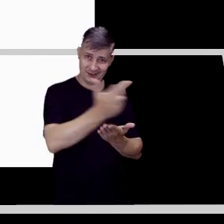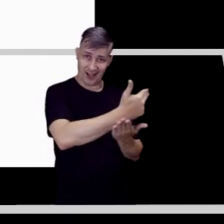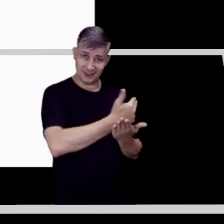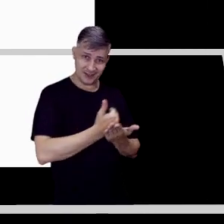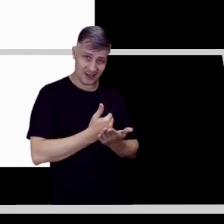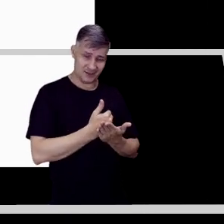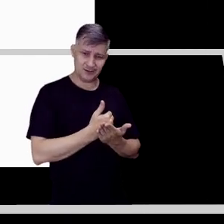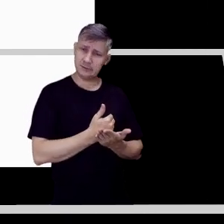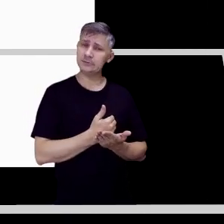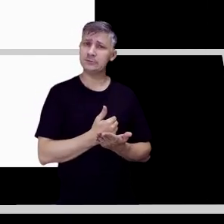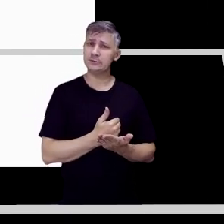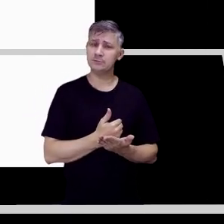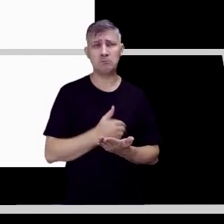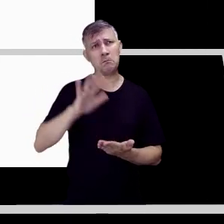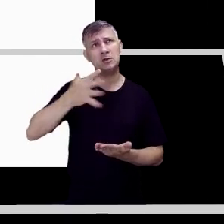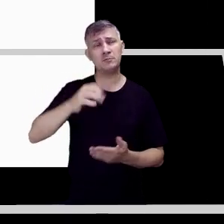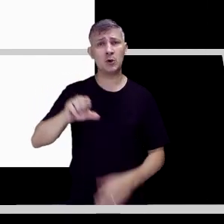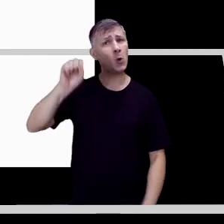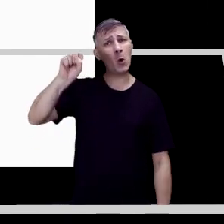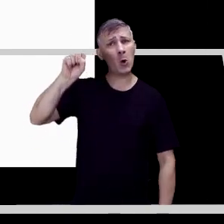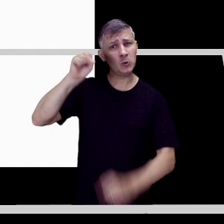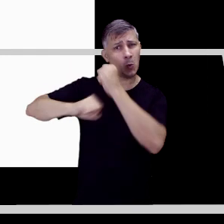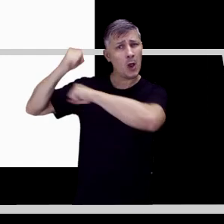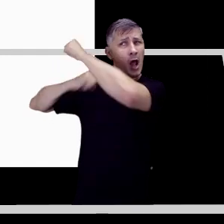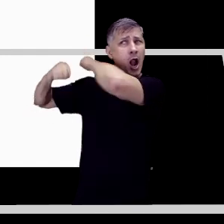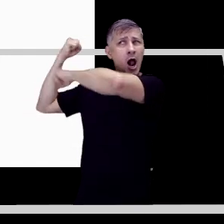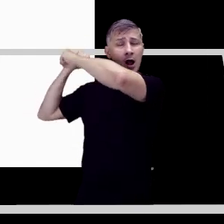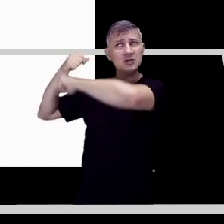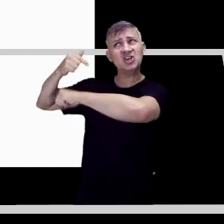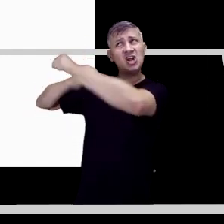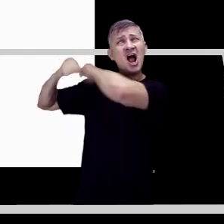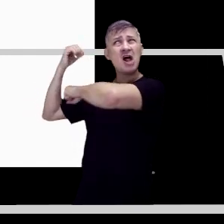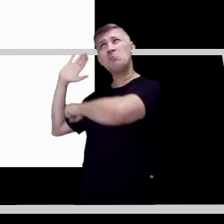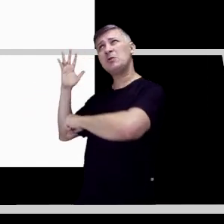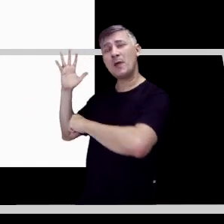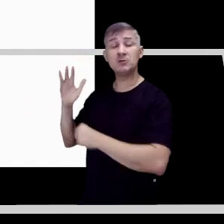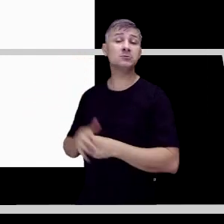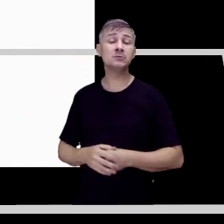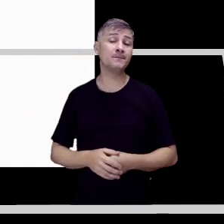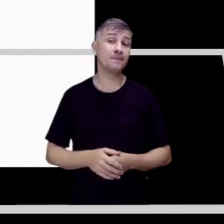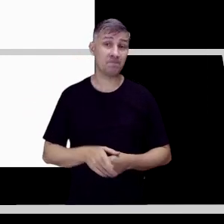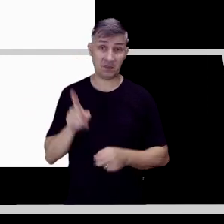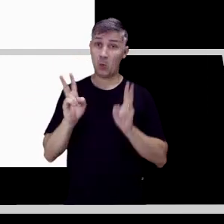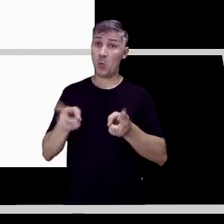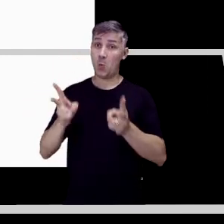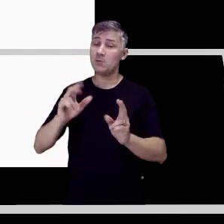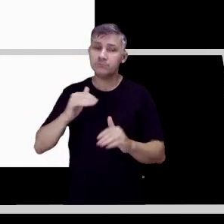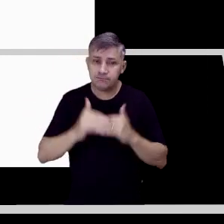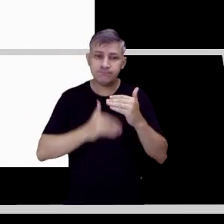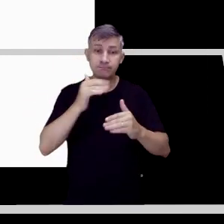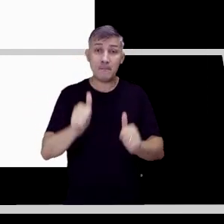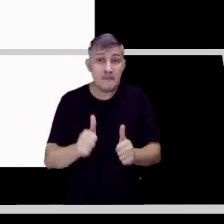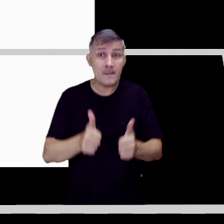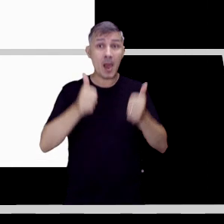protótipo 8, 7 anos atrás, e continua sendo